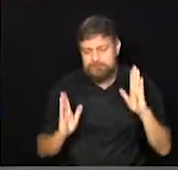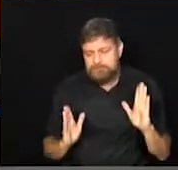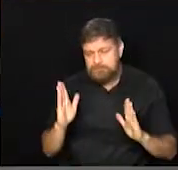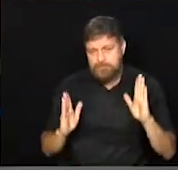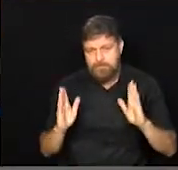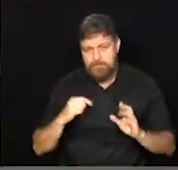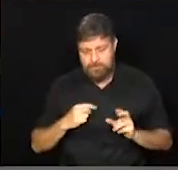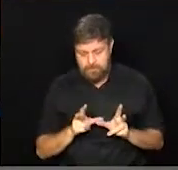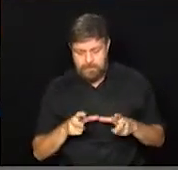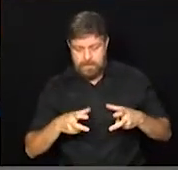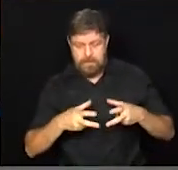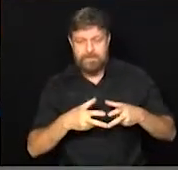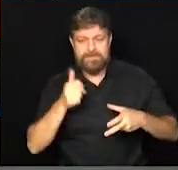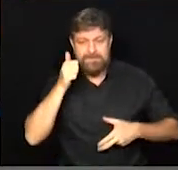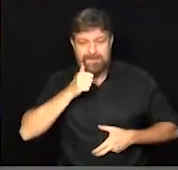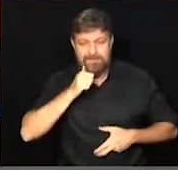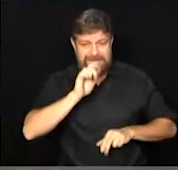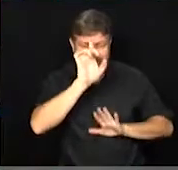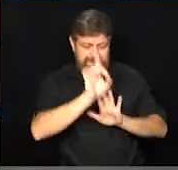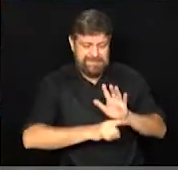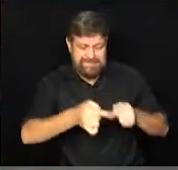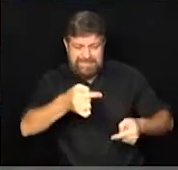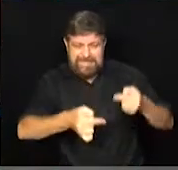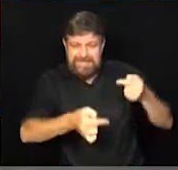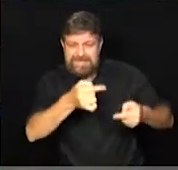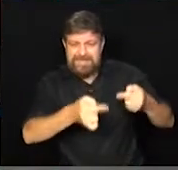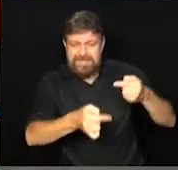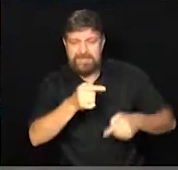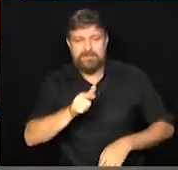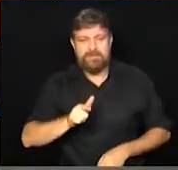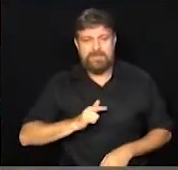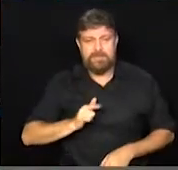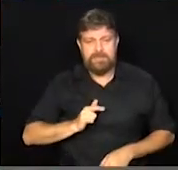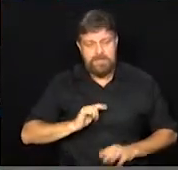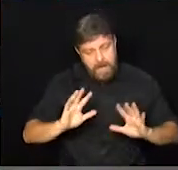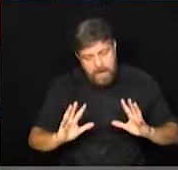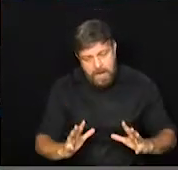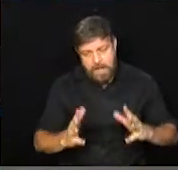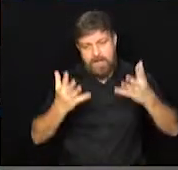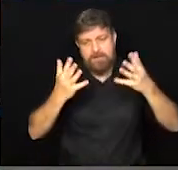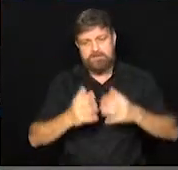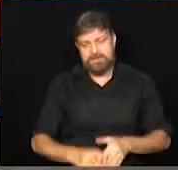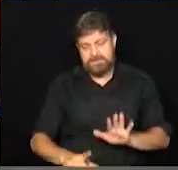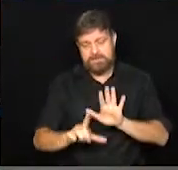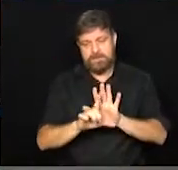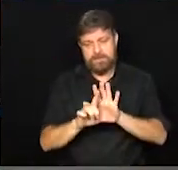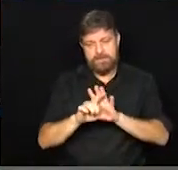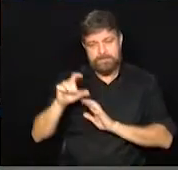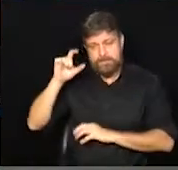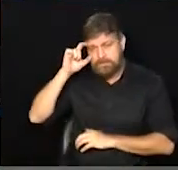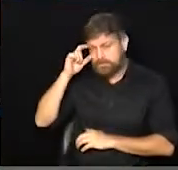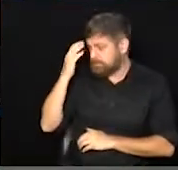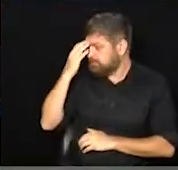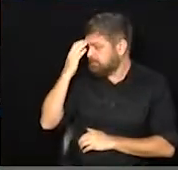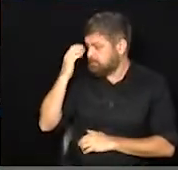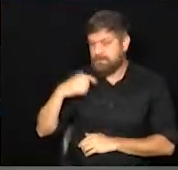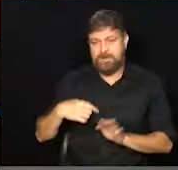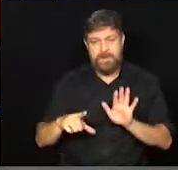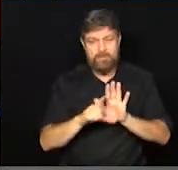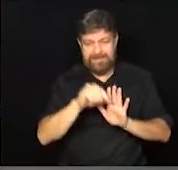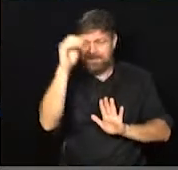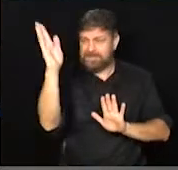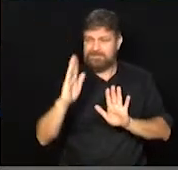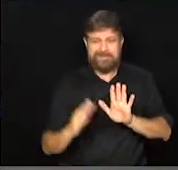essa Câmara, discutisse, marcasse aí o aniversário da Lei Maria da Penha, que é uma das leis mais conhecidas do